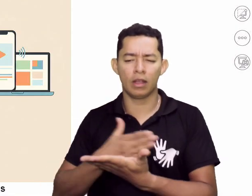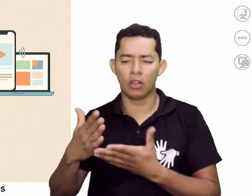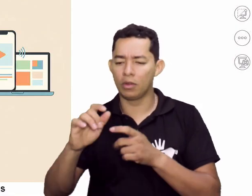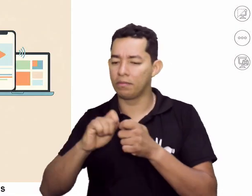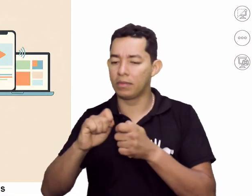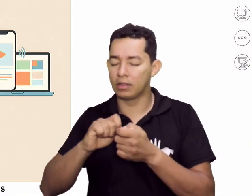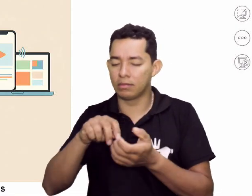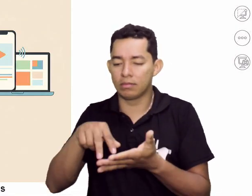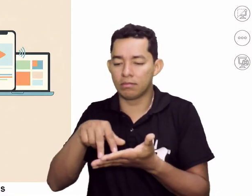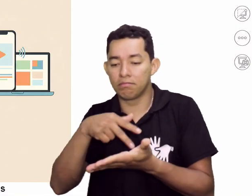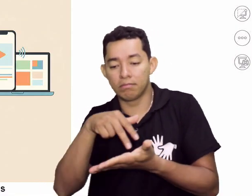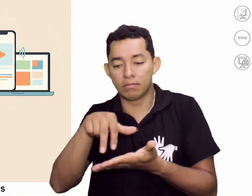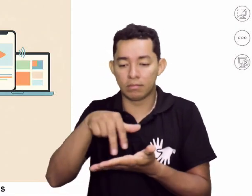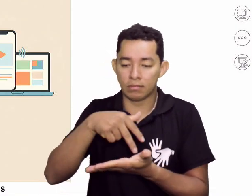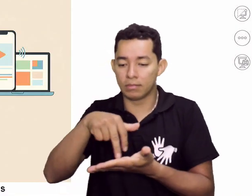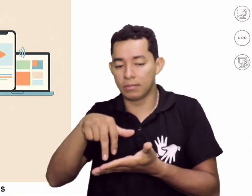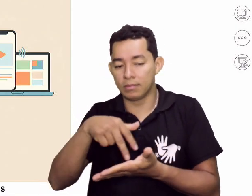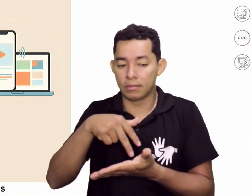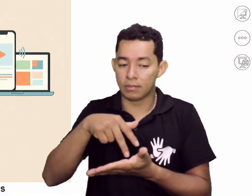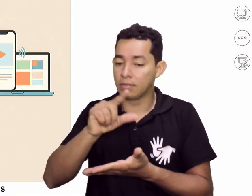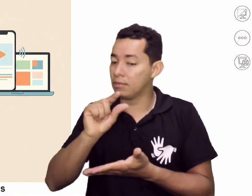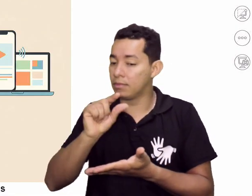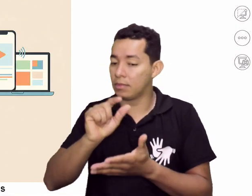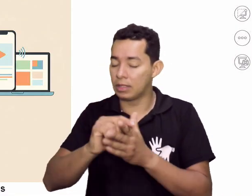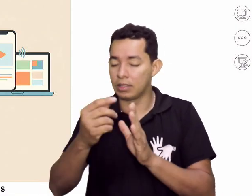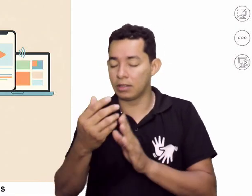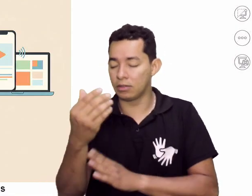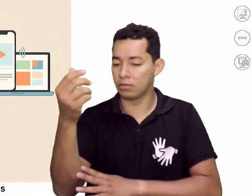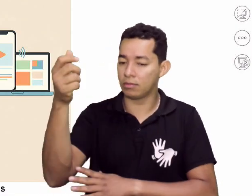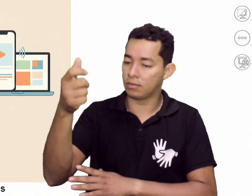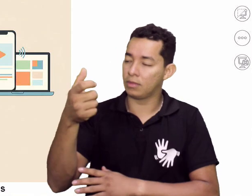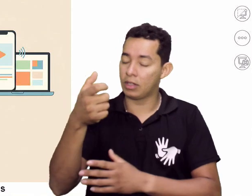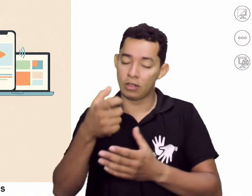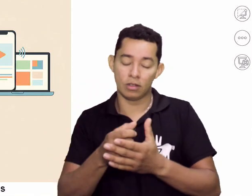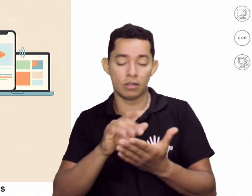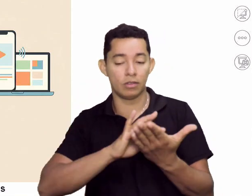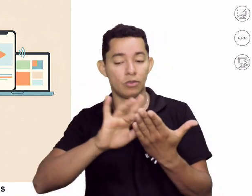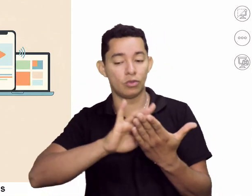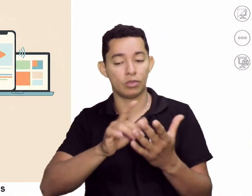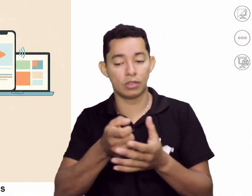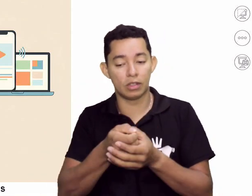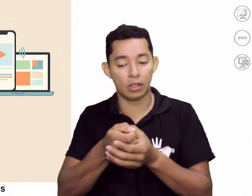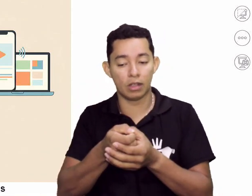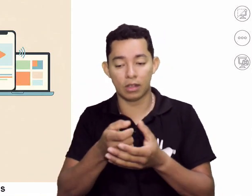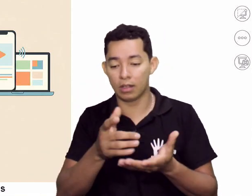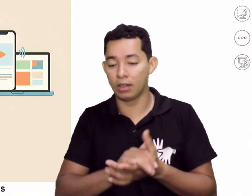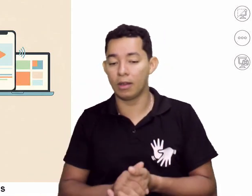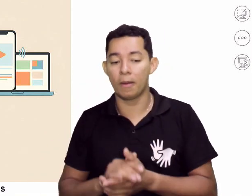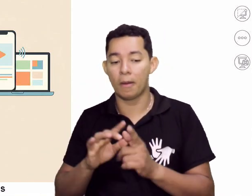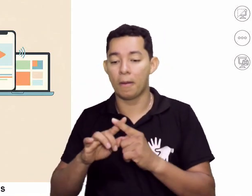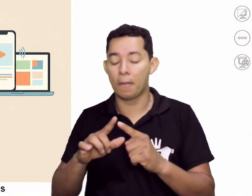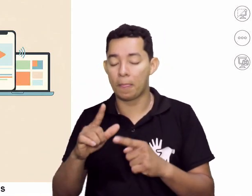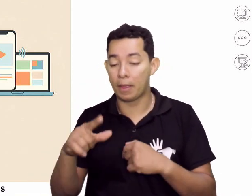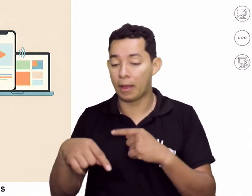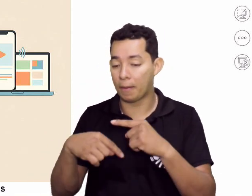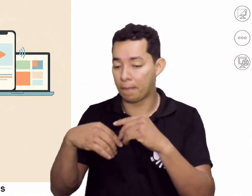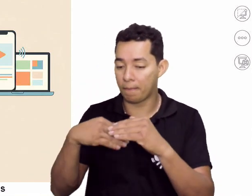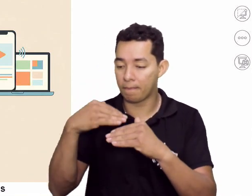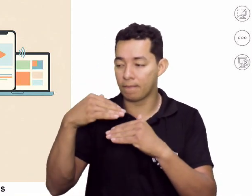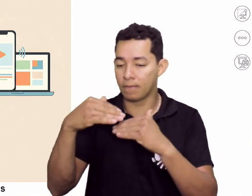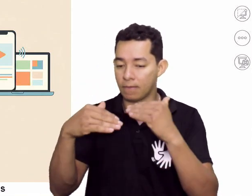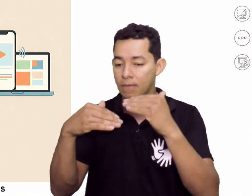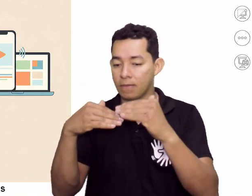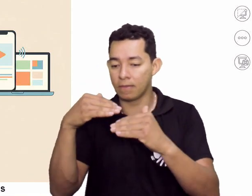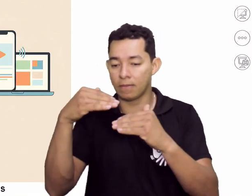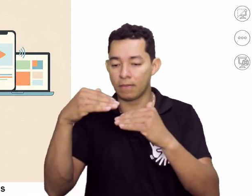dancinha e mostrando, né, no celular. E aí foi crescendo o movimento, como a